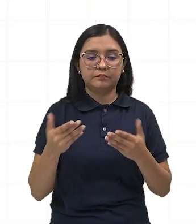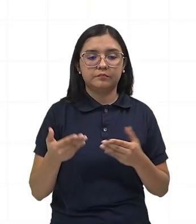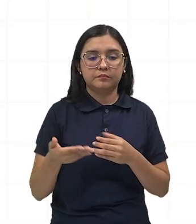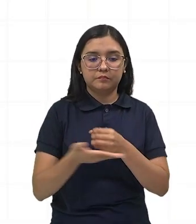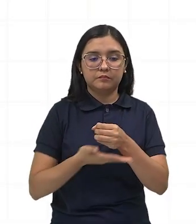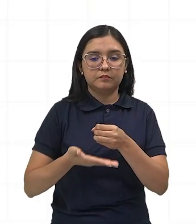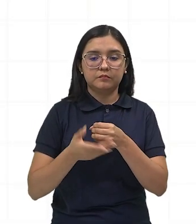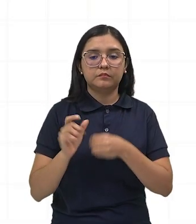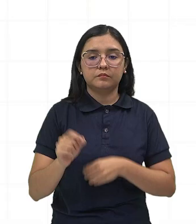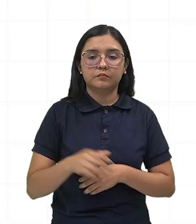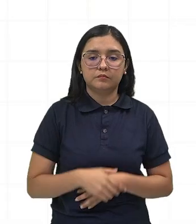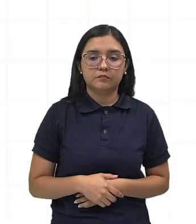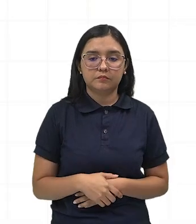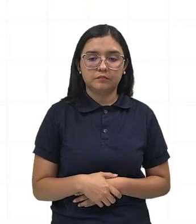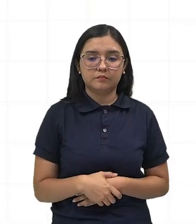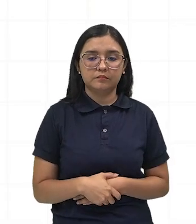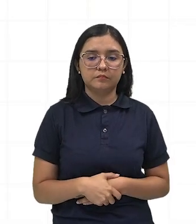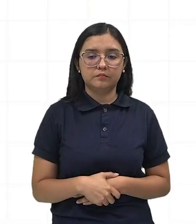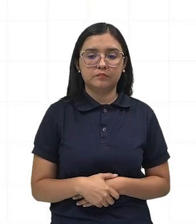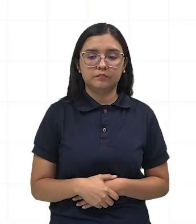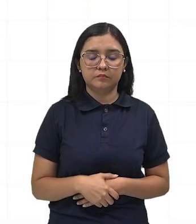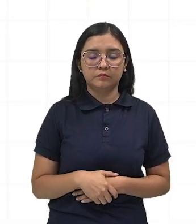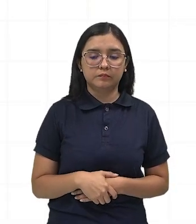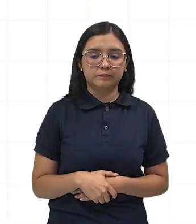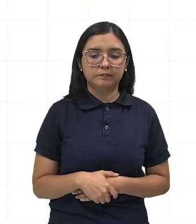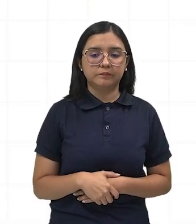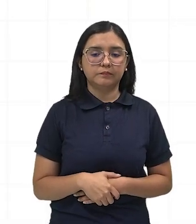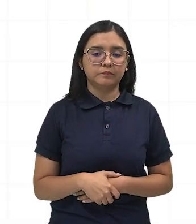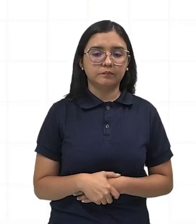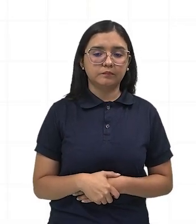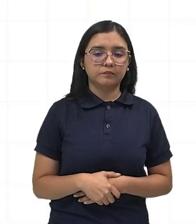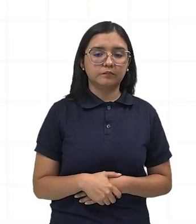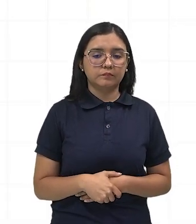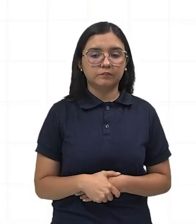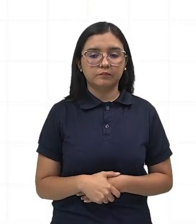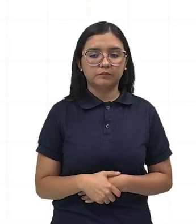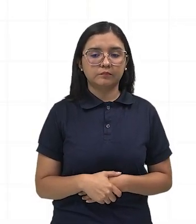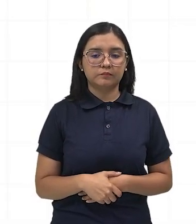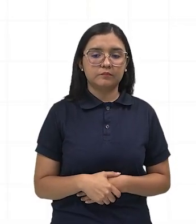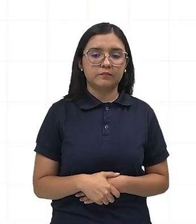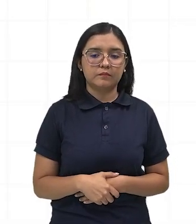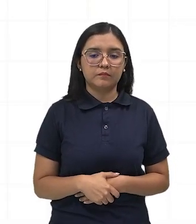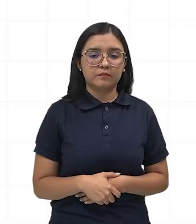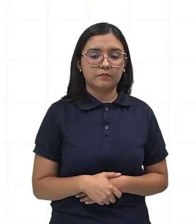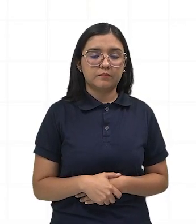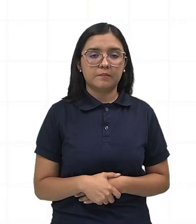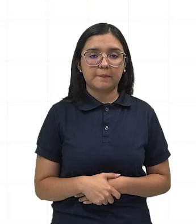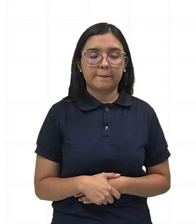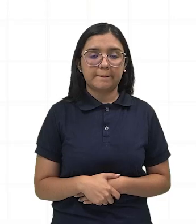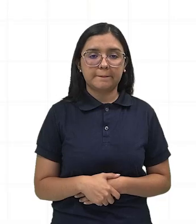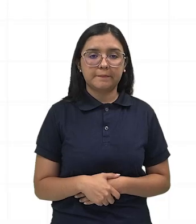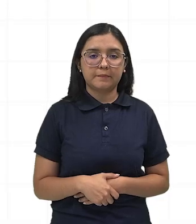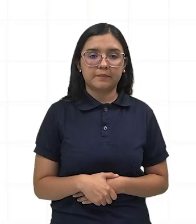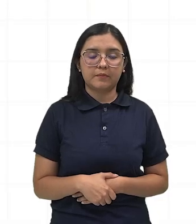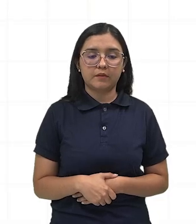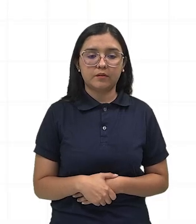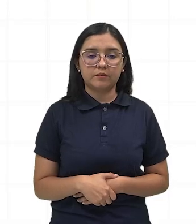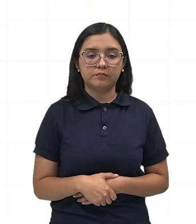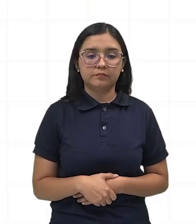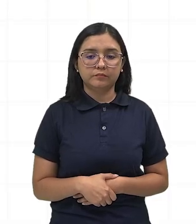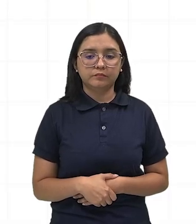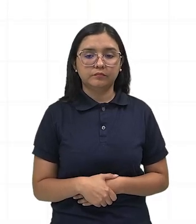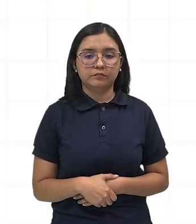olha, basta uma, né, ó, área da base, essa aqui de baixo. Isso que é a área da base, certo?